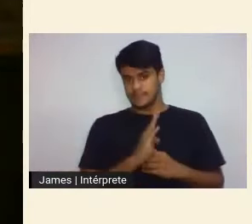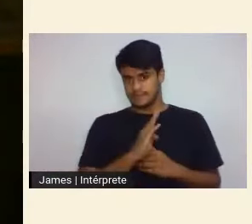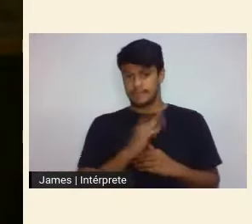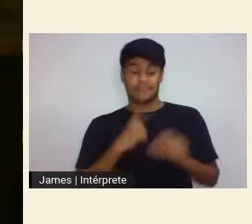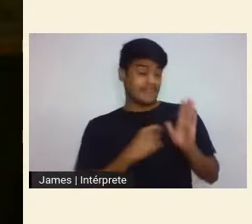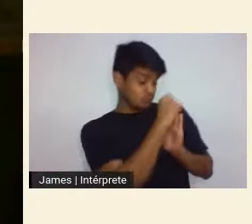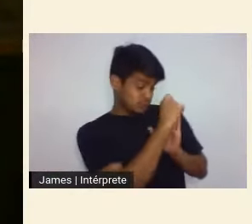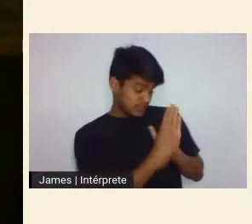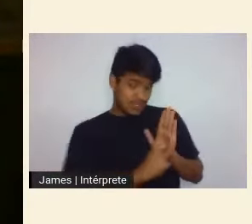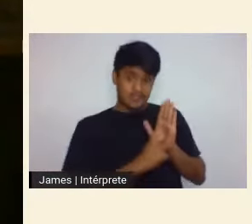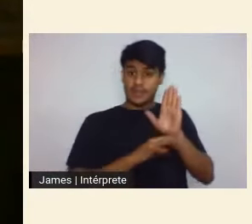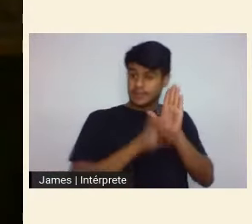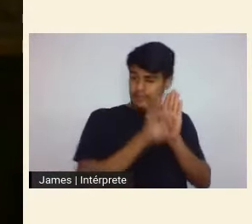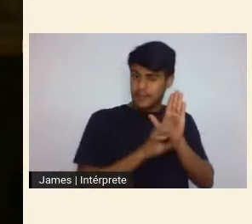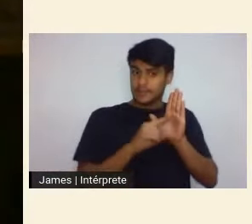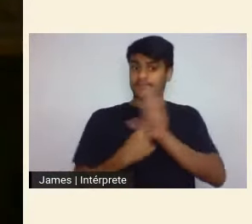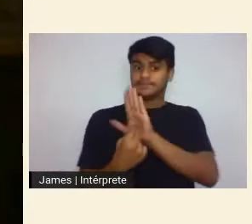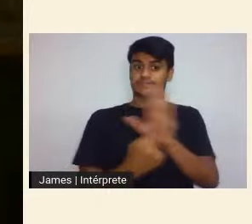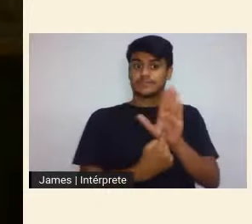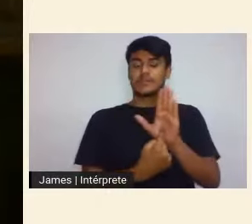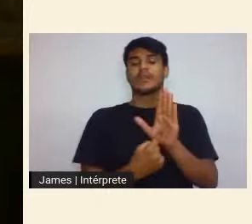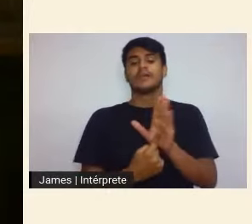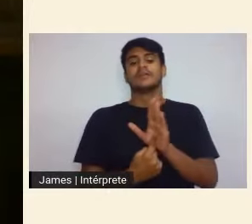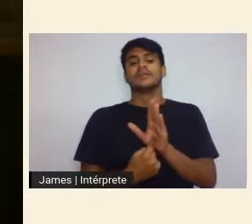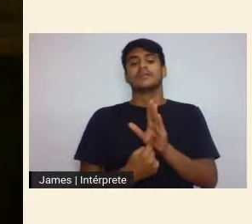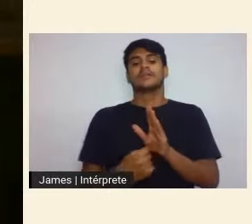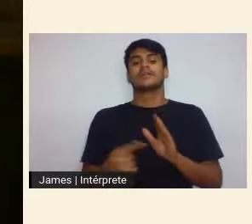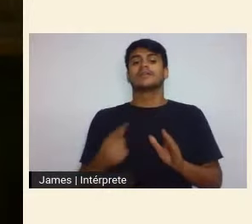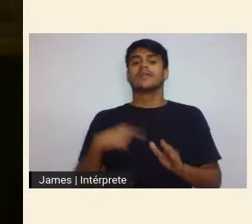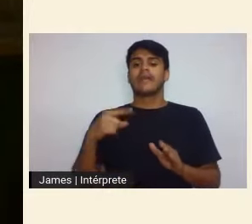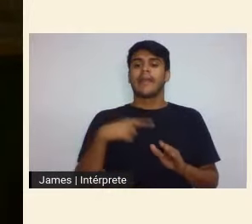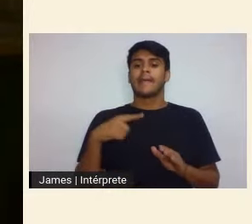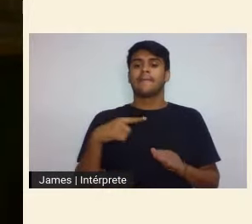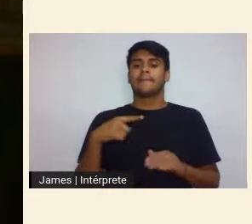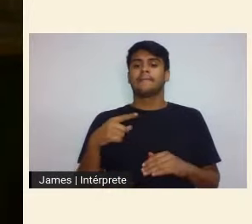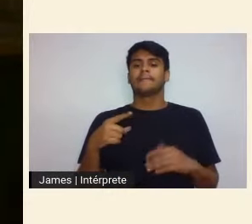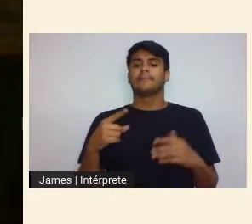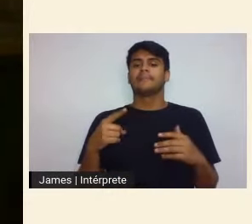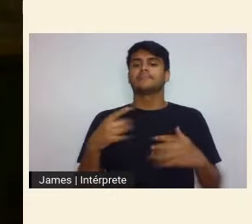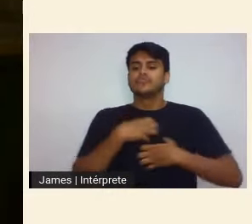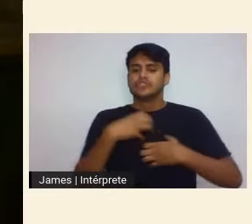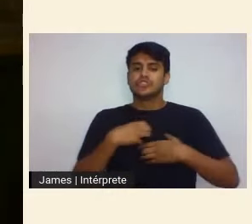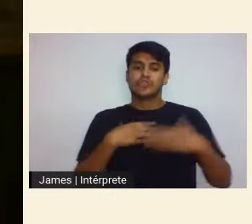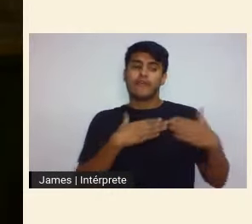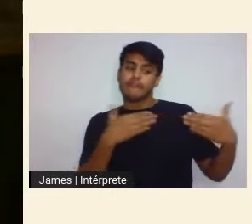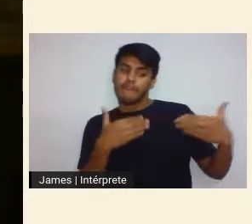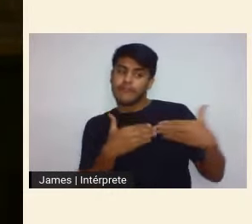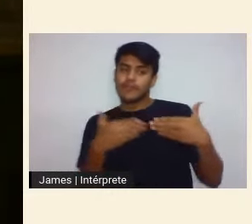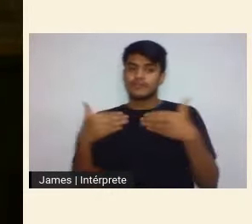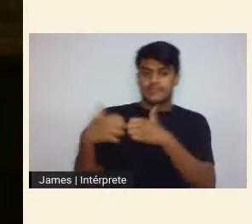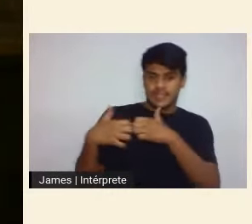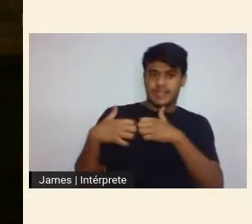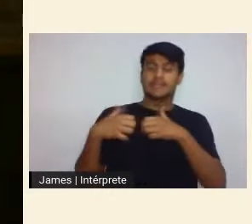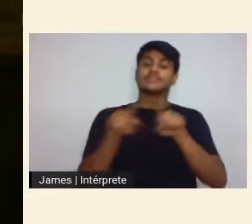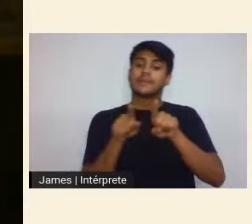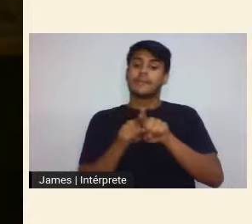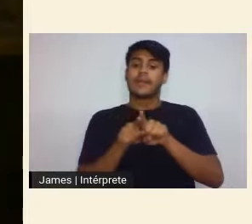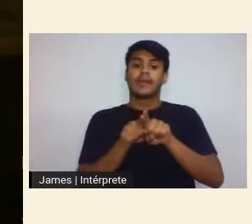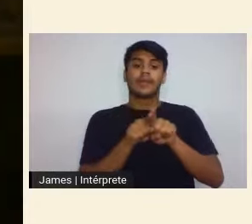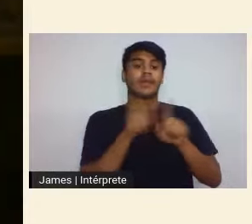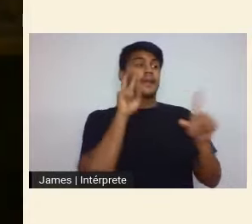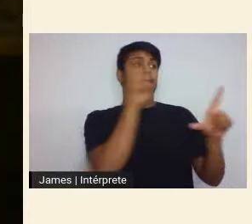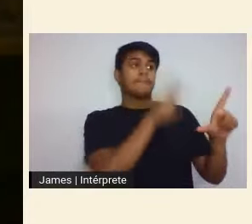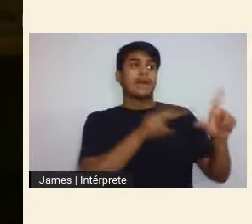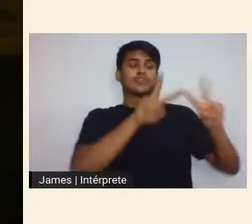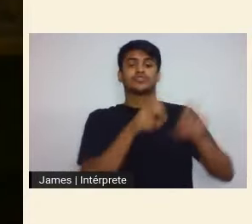chamei de Cromografia de País Dual, Fronteiras e Imagens do Modernismo na Amazônia. E vou